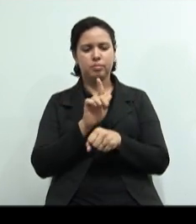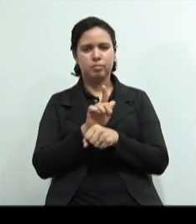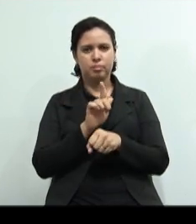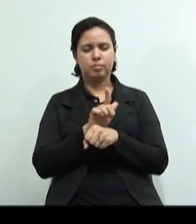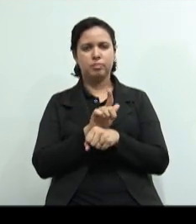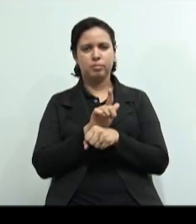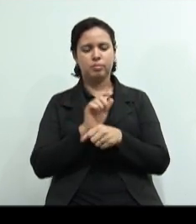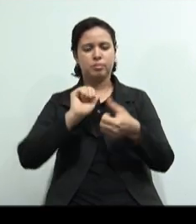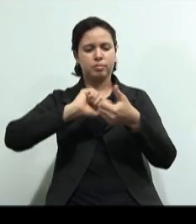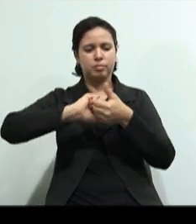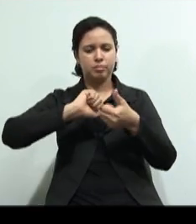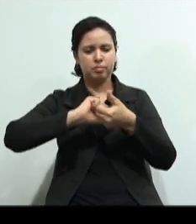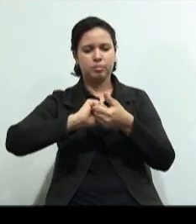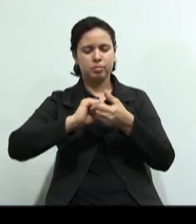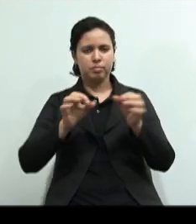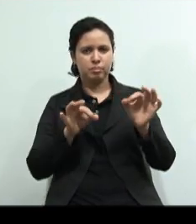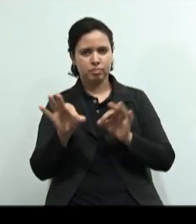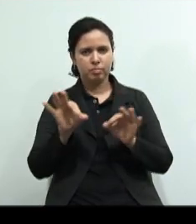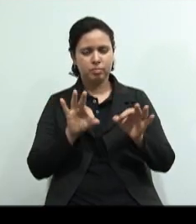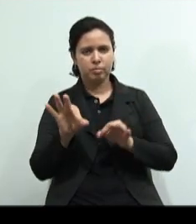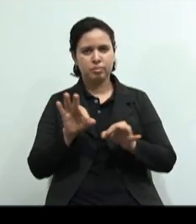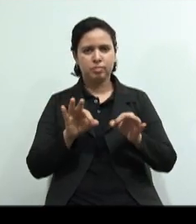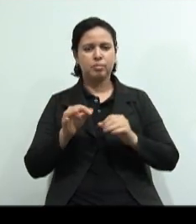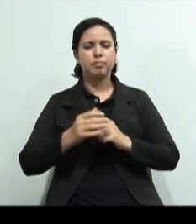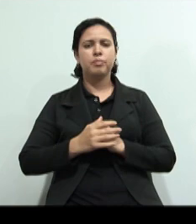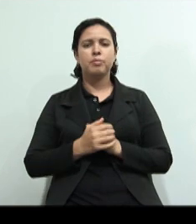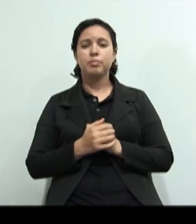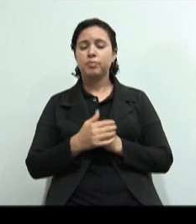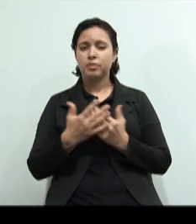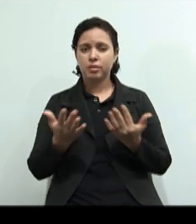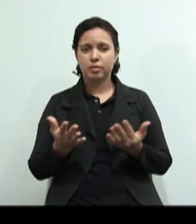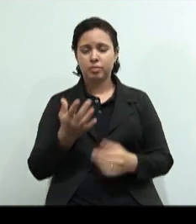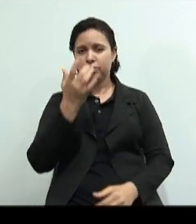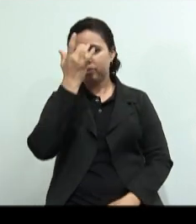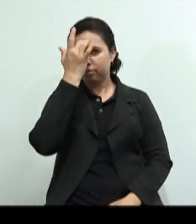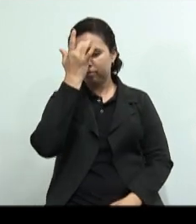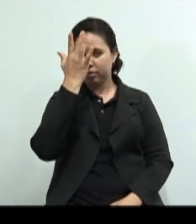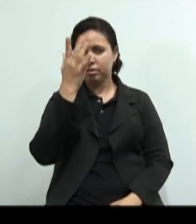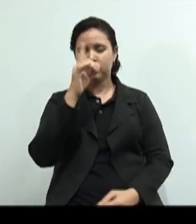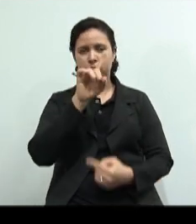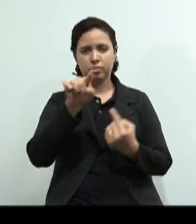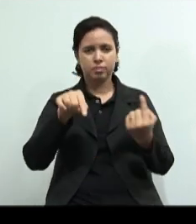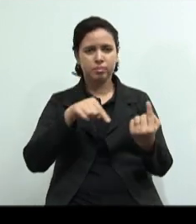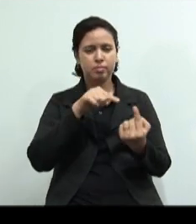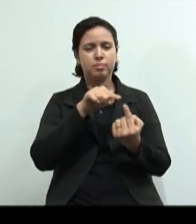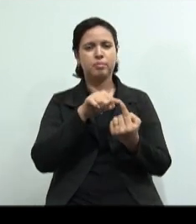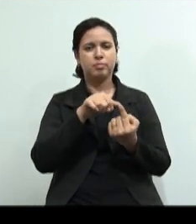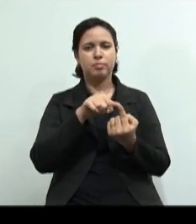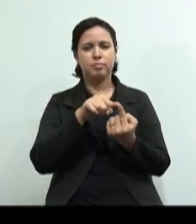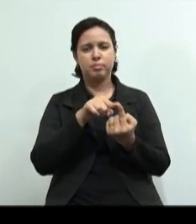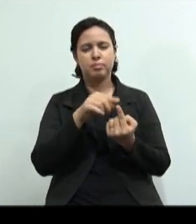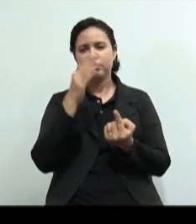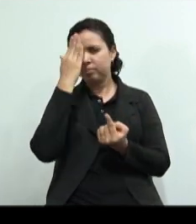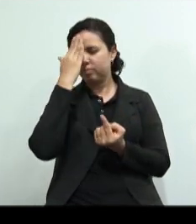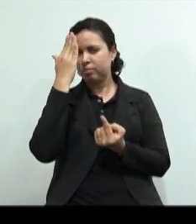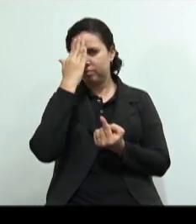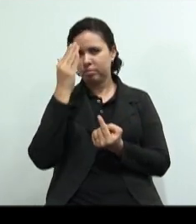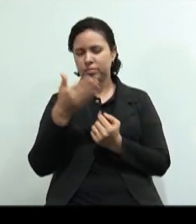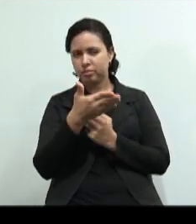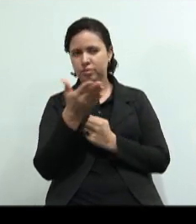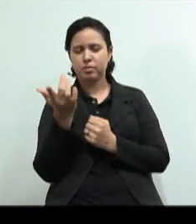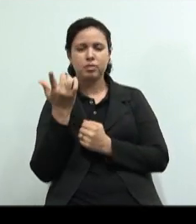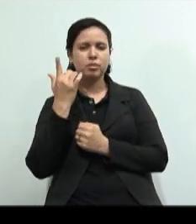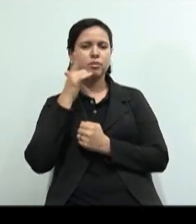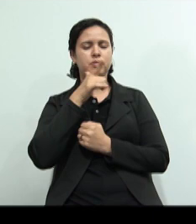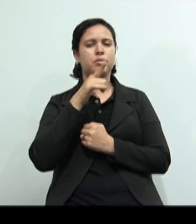organização. Muito bem, bem facinho hoje nossos objetivos, tenho certeza que nós vamos conseguir